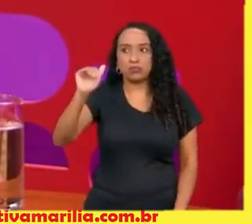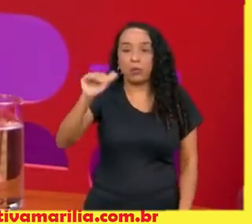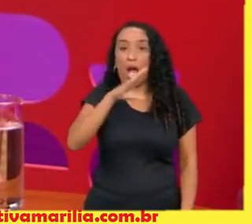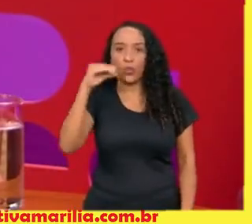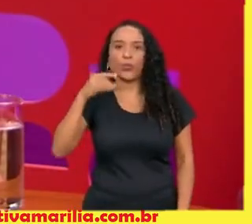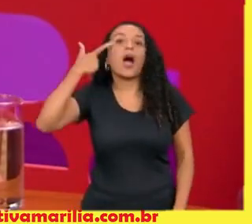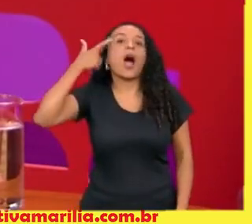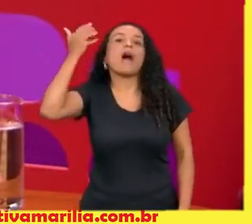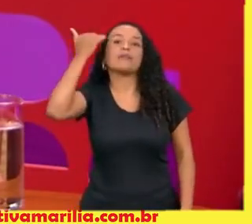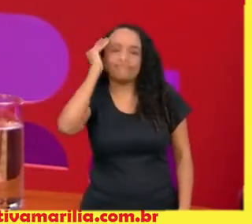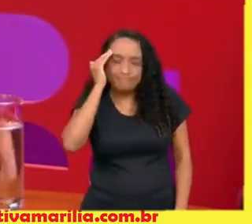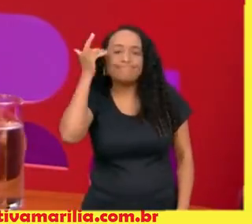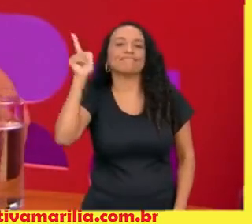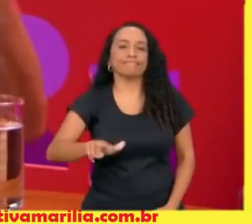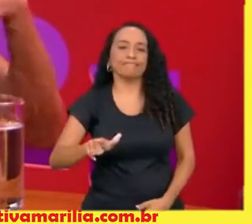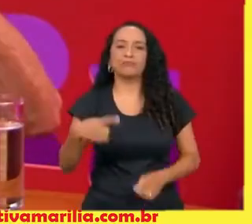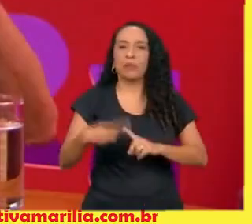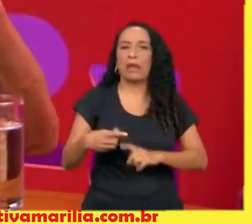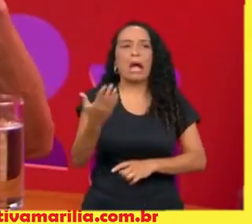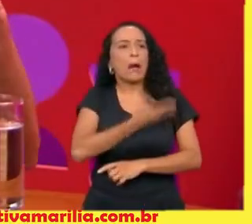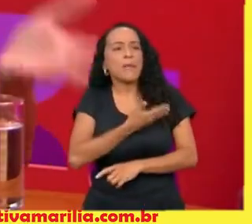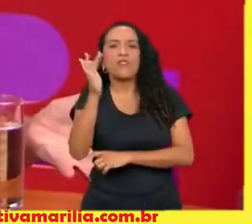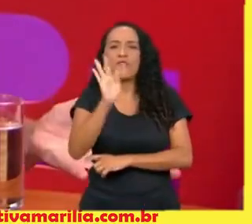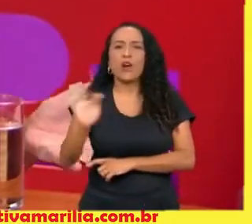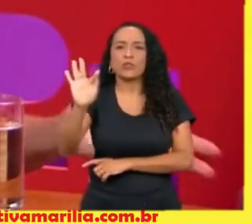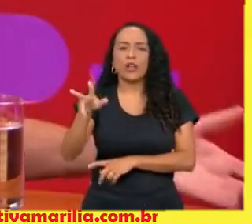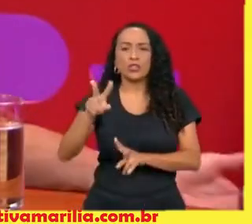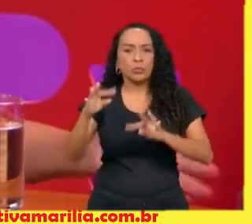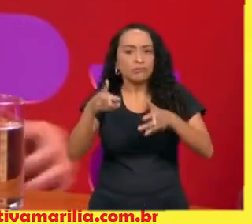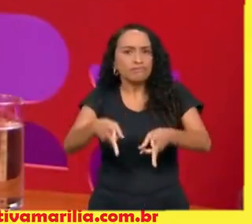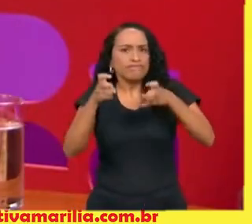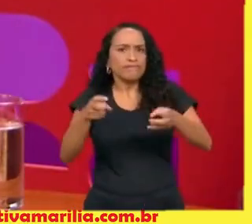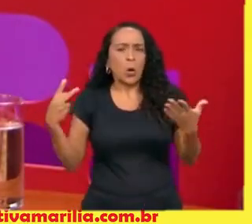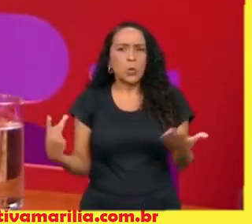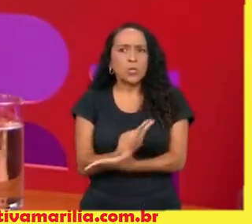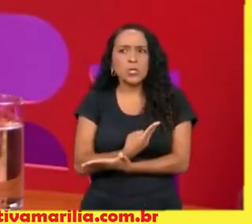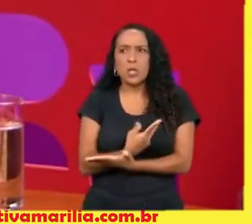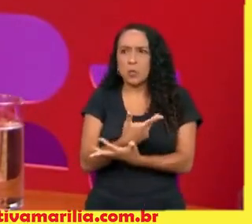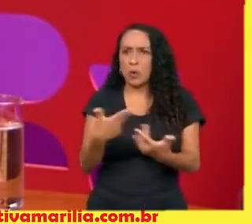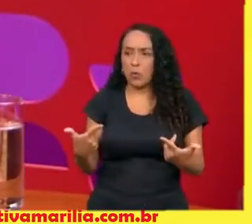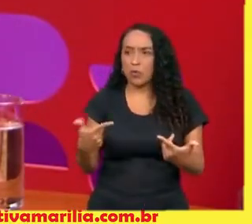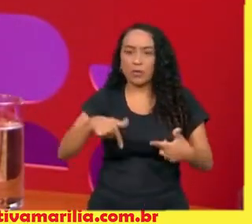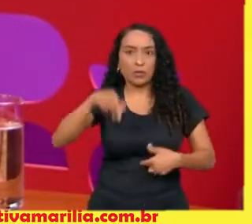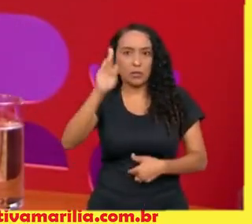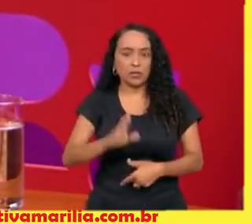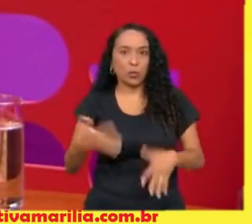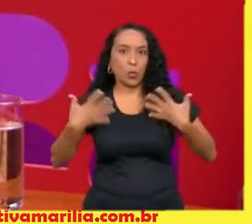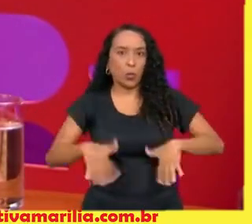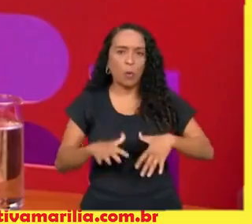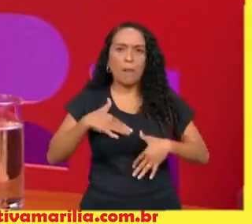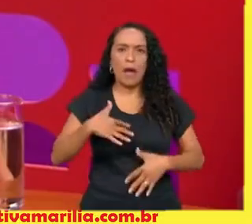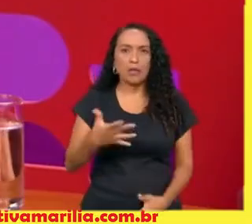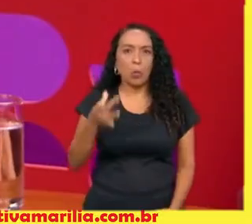ficha, por causa de amigos de faculdade, tudo, percebi que estava acontecendo uma coisa tenebrosa no Brasil. Mas eu pessoalmente